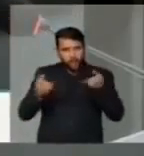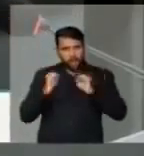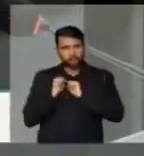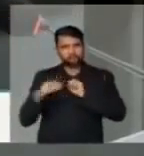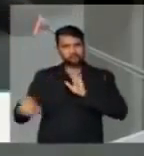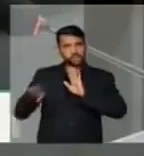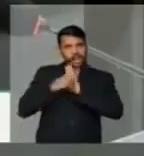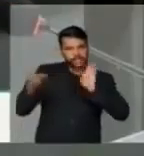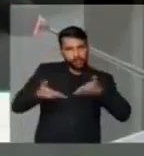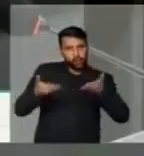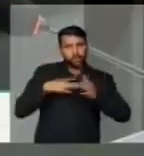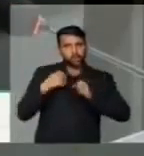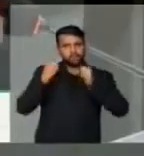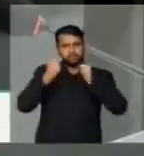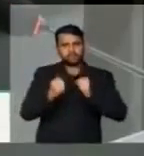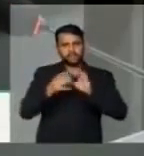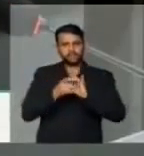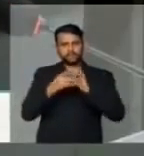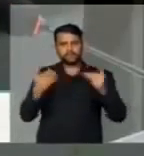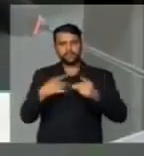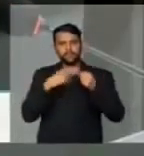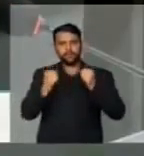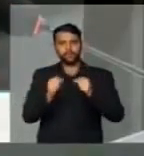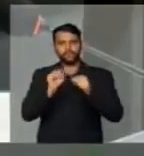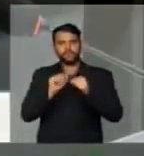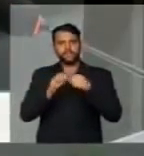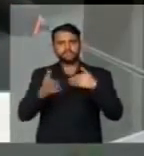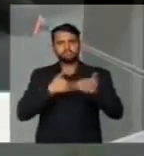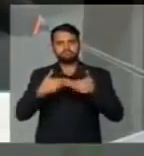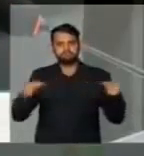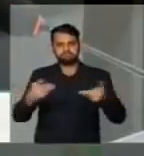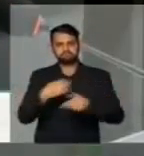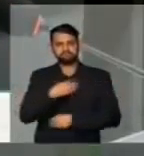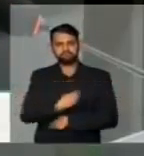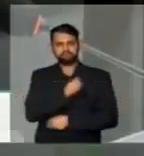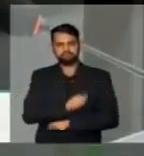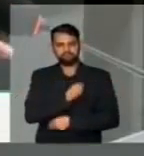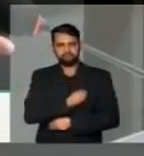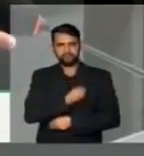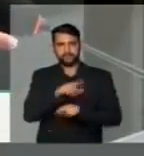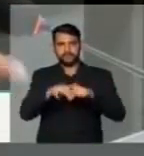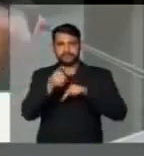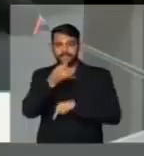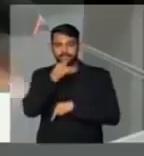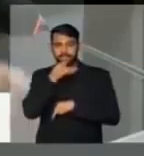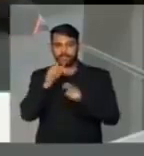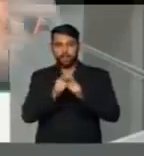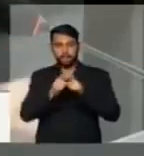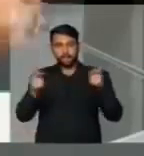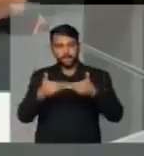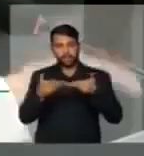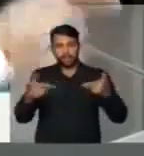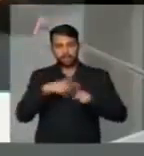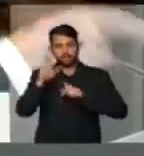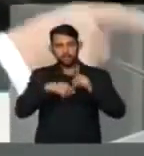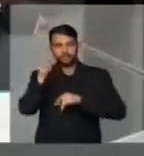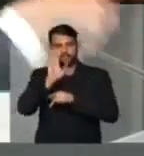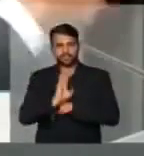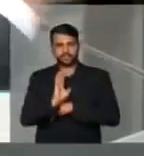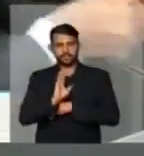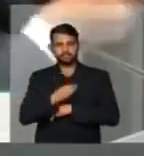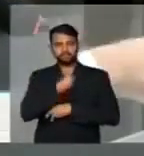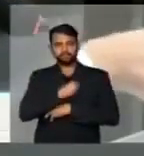e Dilma, entra para a história como partido e a organização mais corrupta da história do Brasil. E nós não vamos